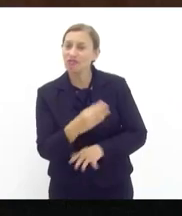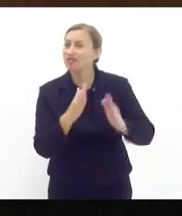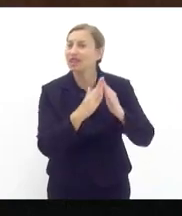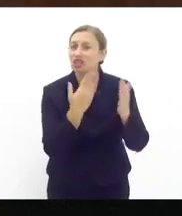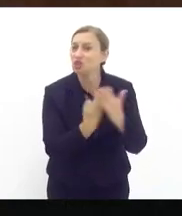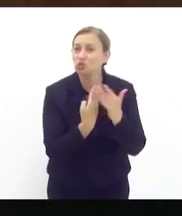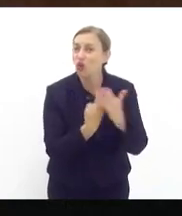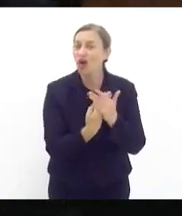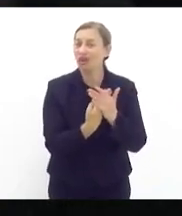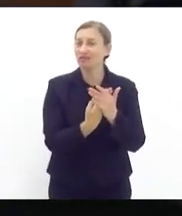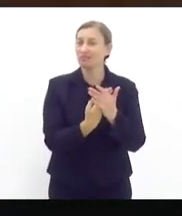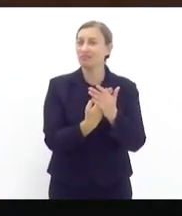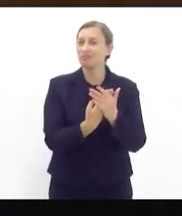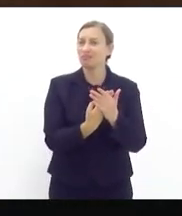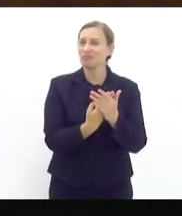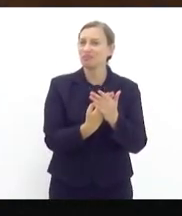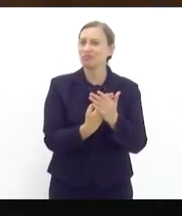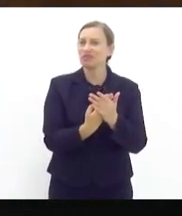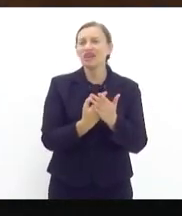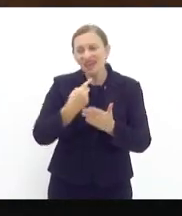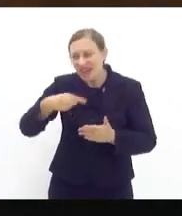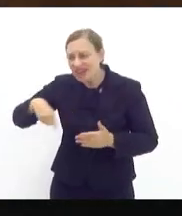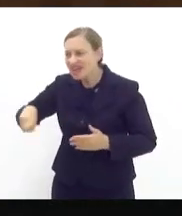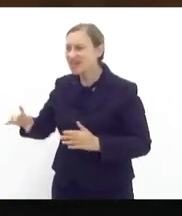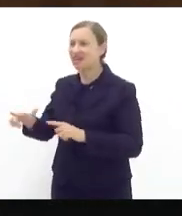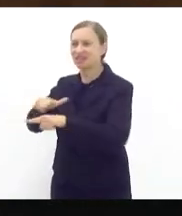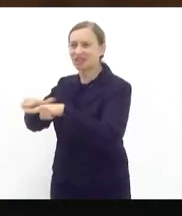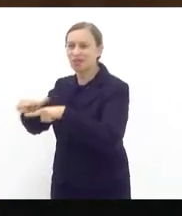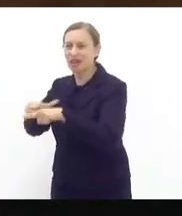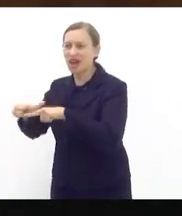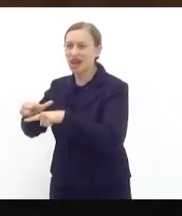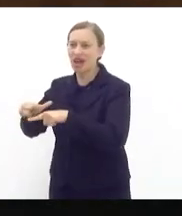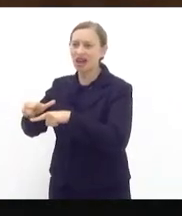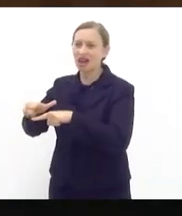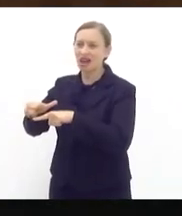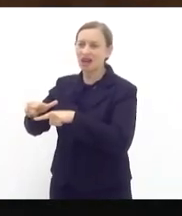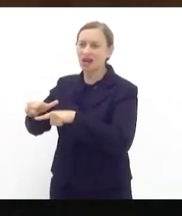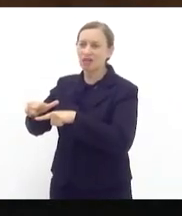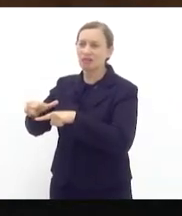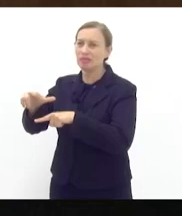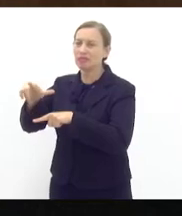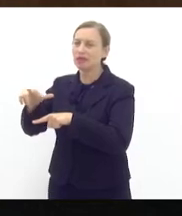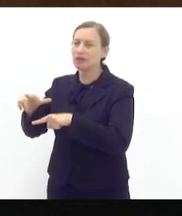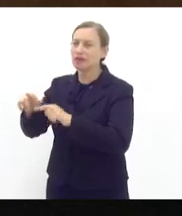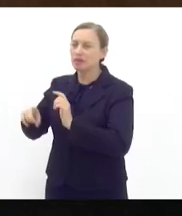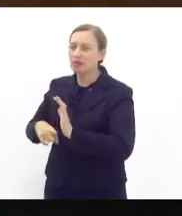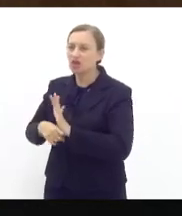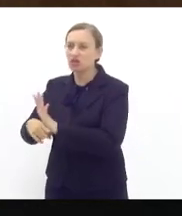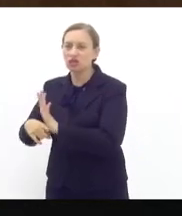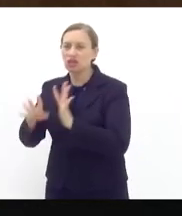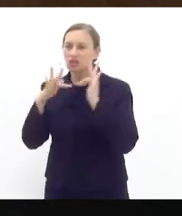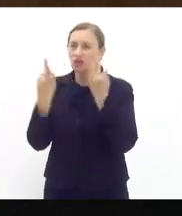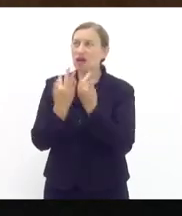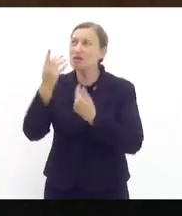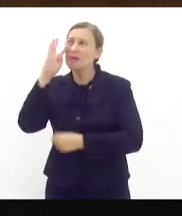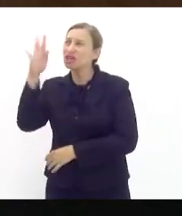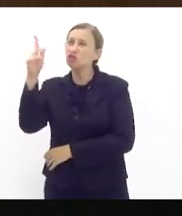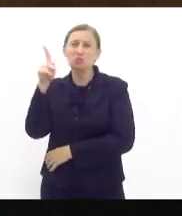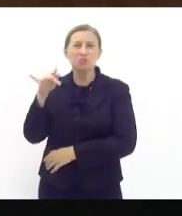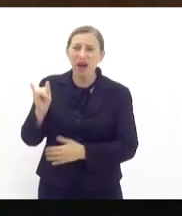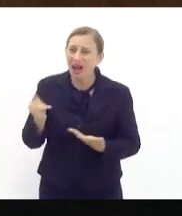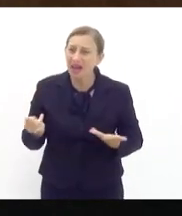escolas e a luta trabalhar para sustentar a sua família imagina como é que fica a cabeça de um pai